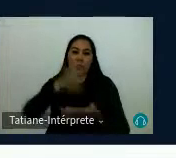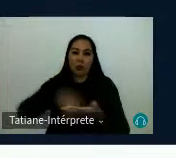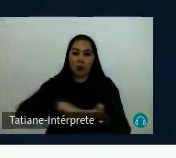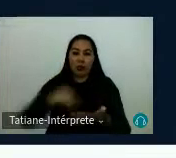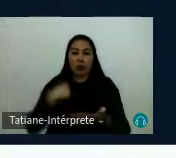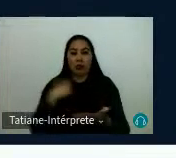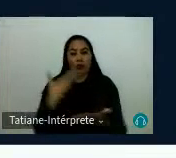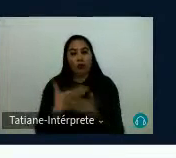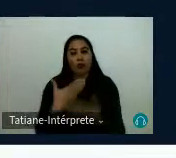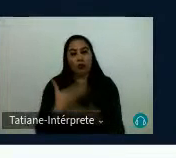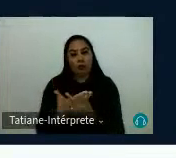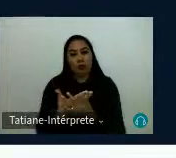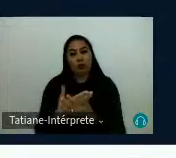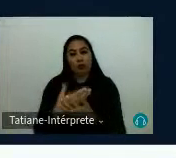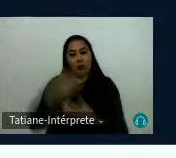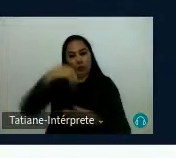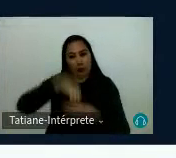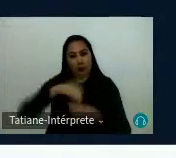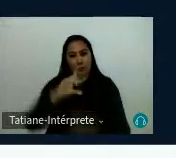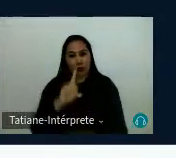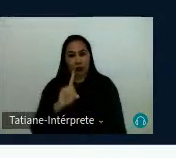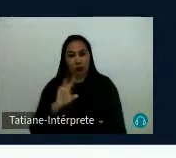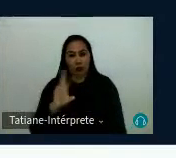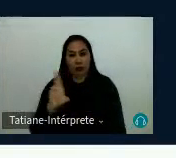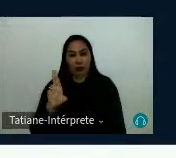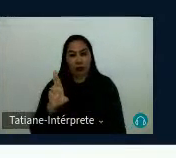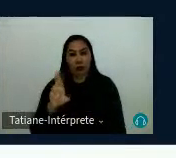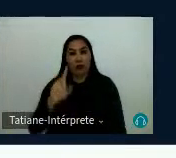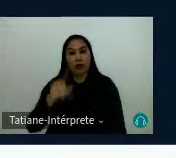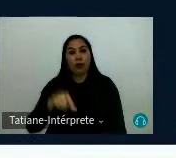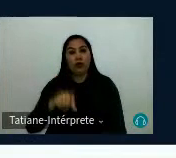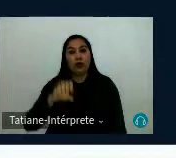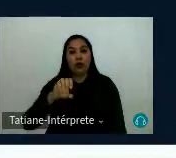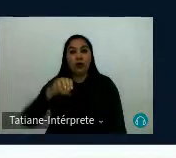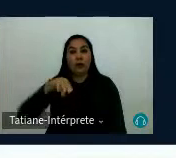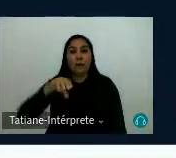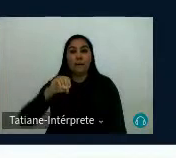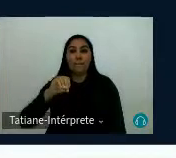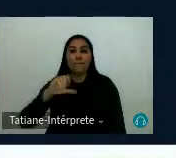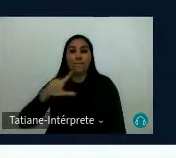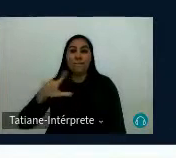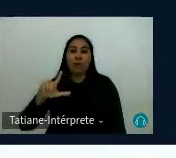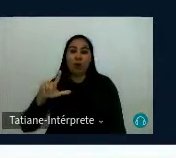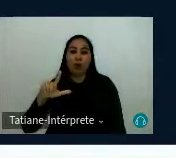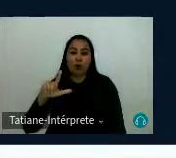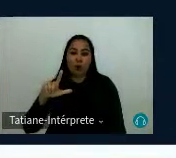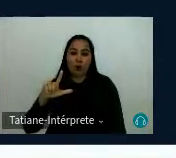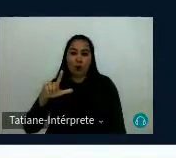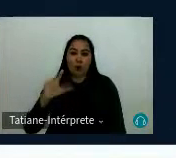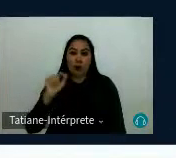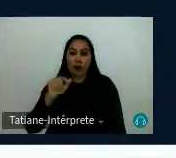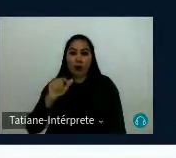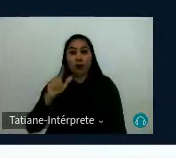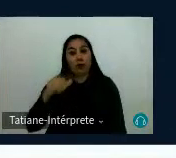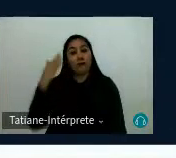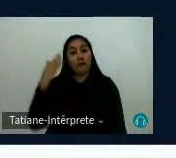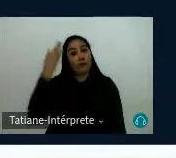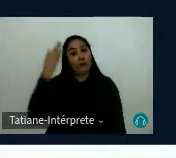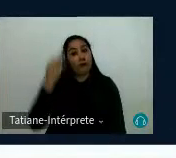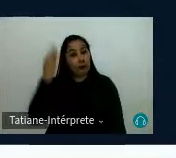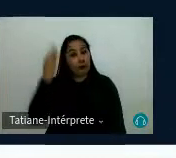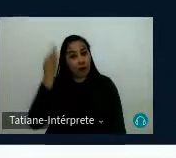de doutorado, né, que é a Anne Mary Moll. Então, ela é uma filósofa